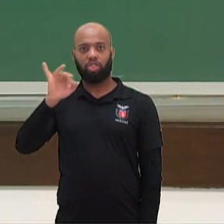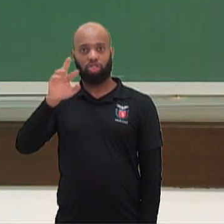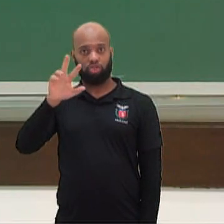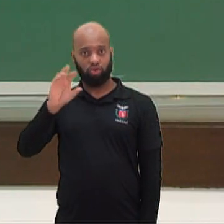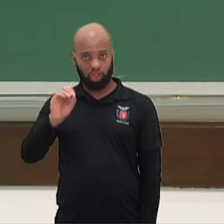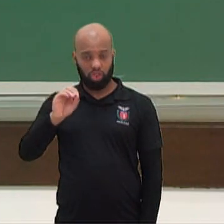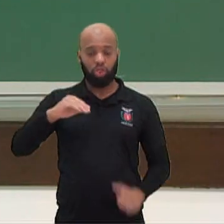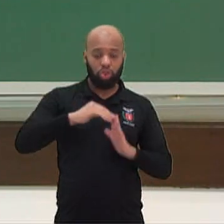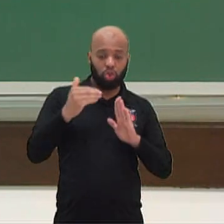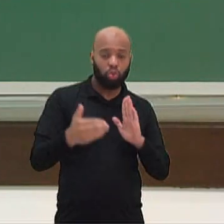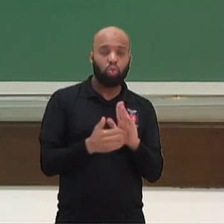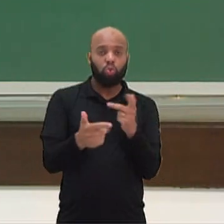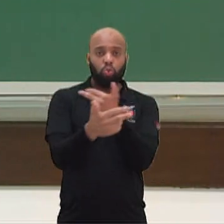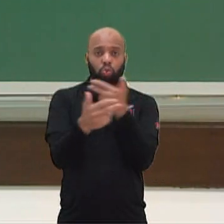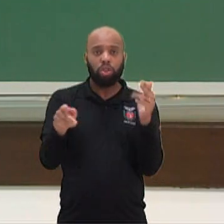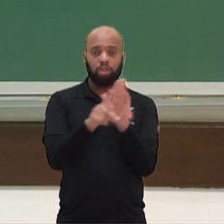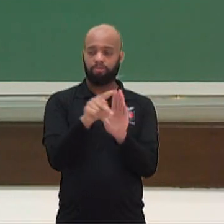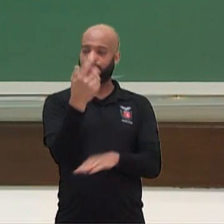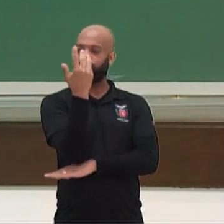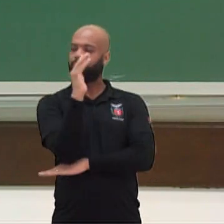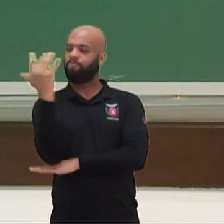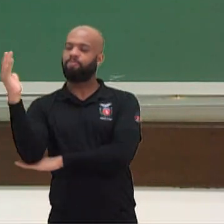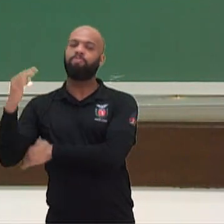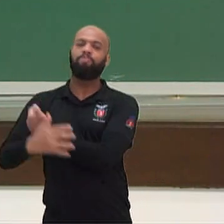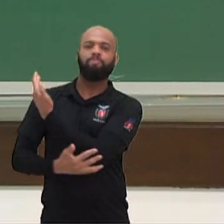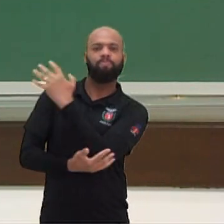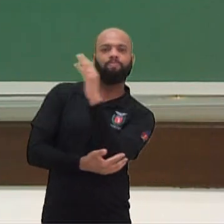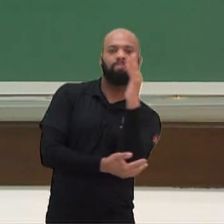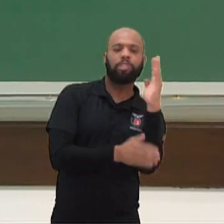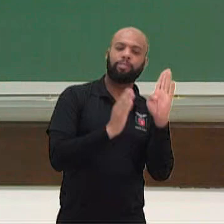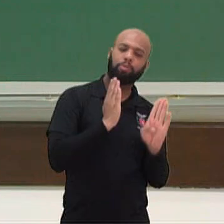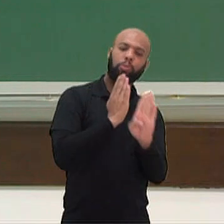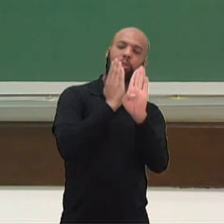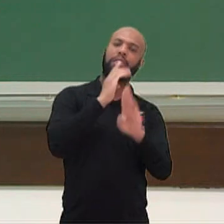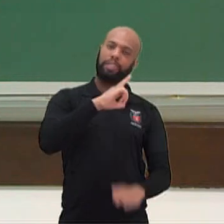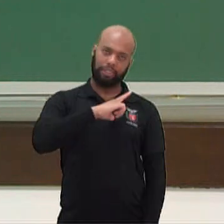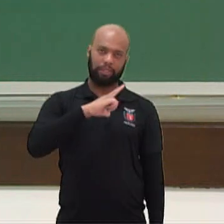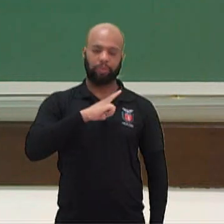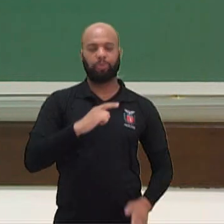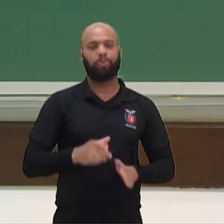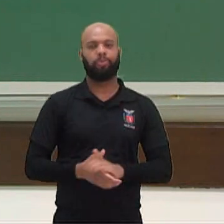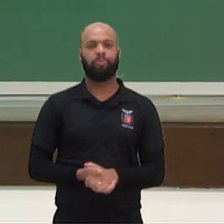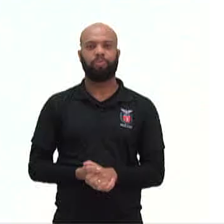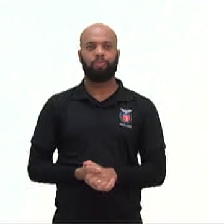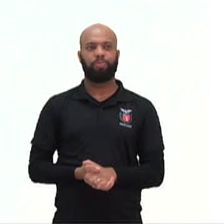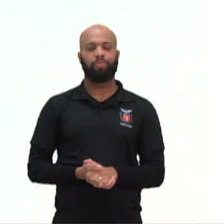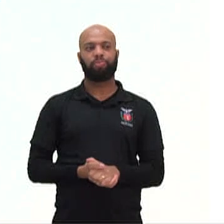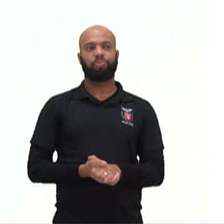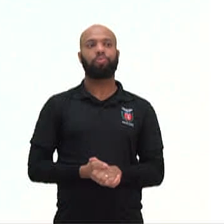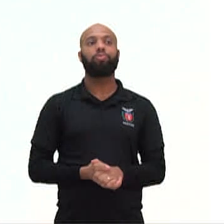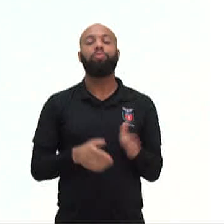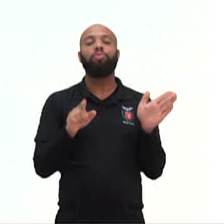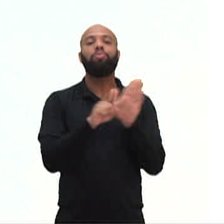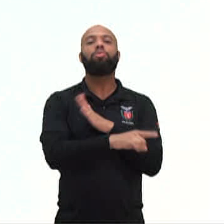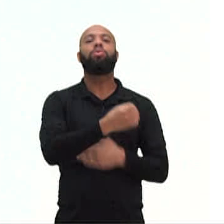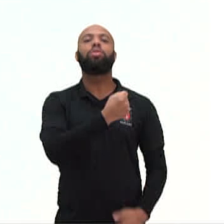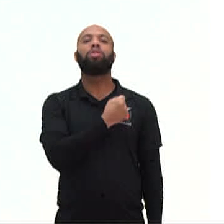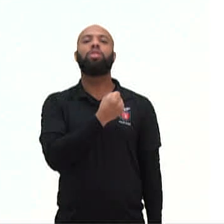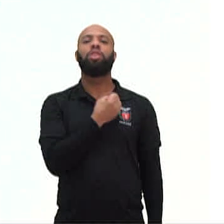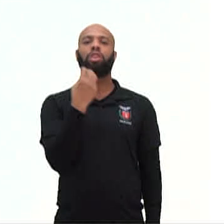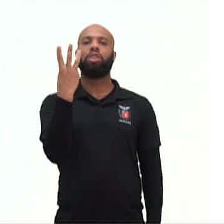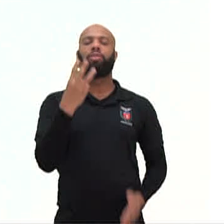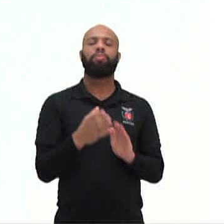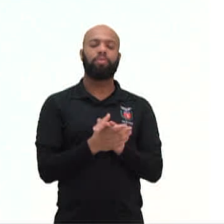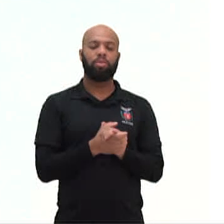recursos todos naturais que nós encontramos na natureza, ok? Número 3. Quais